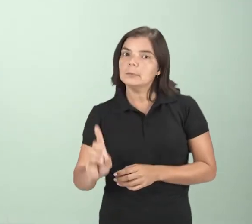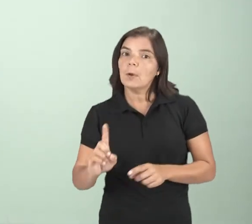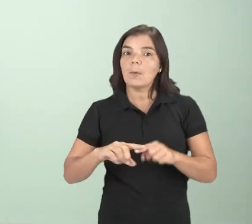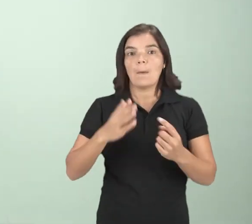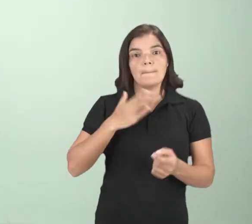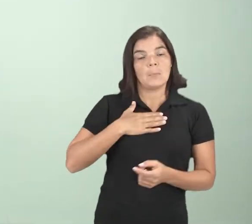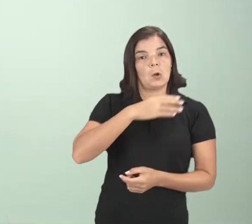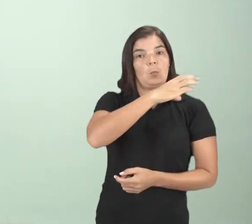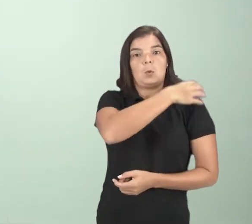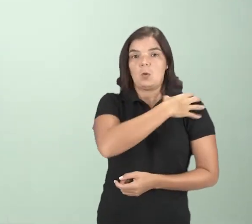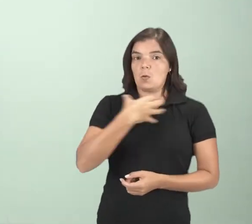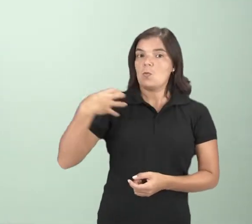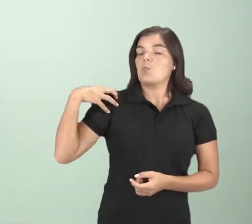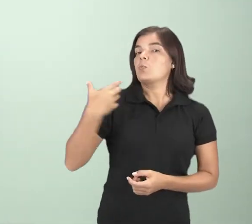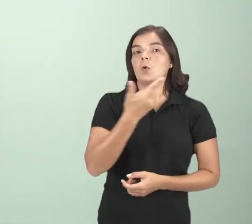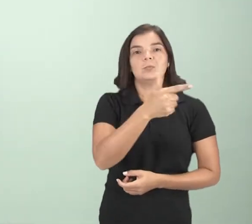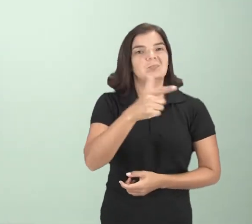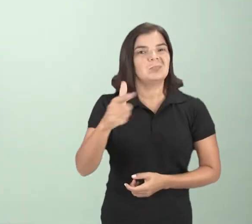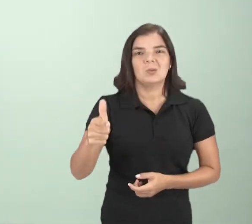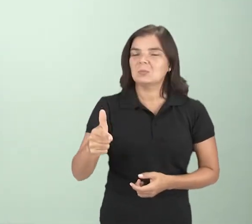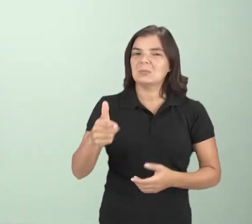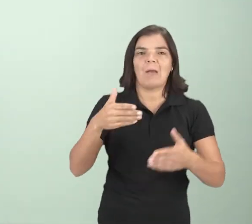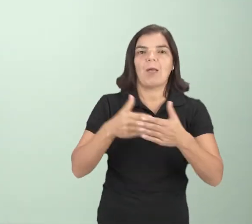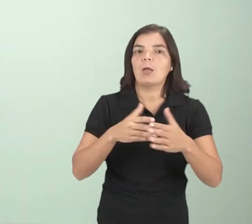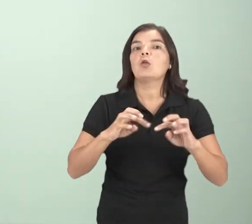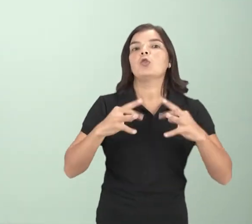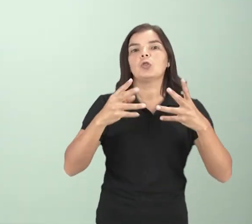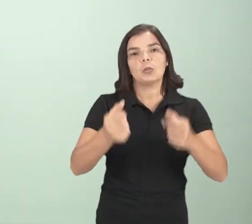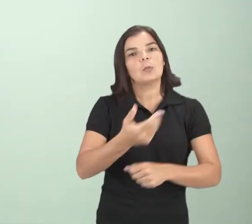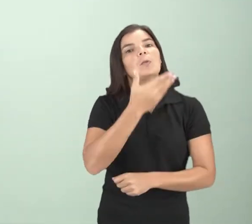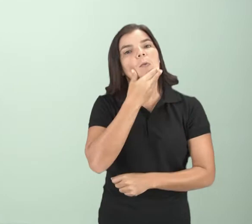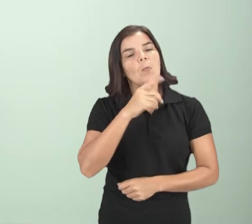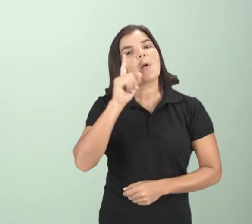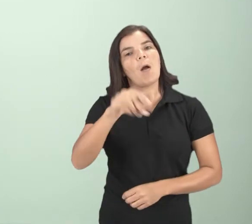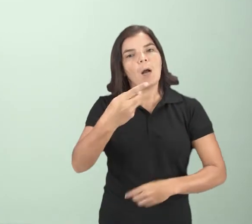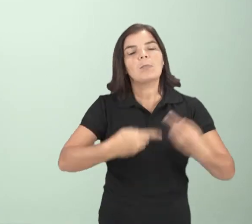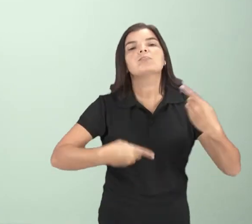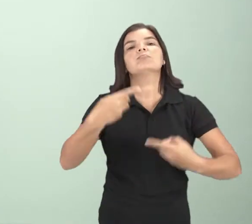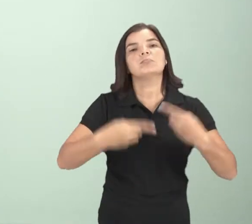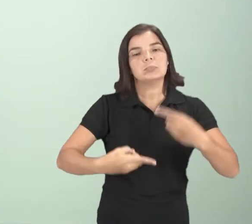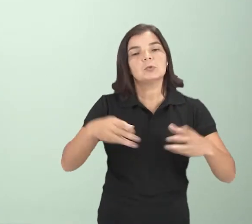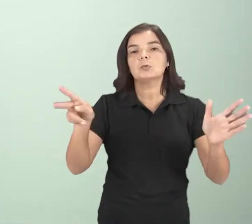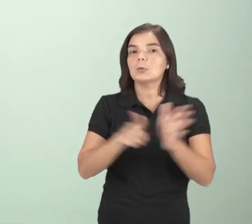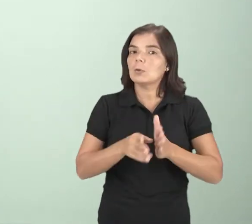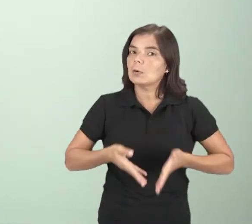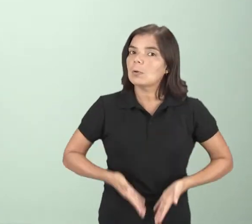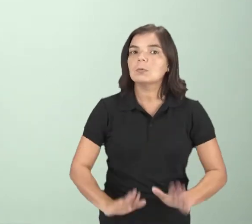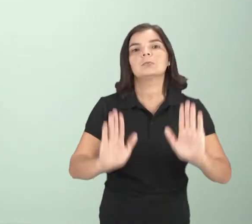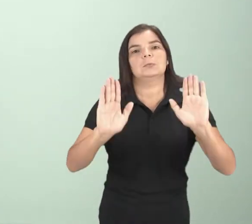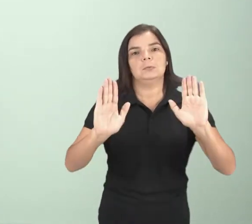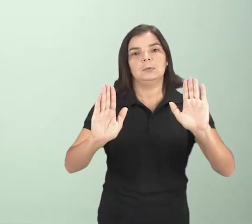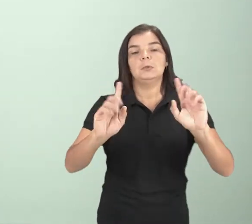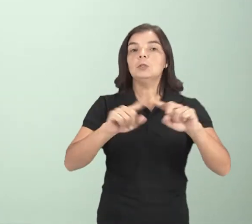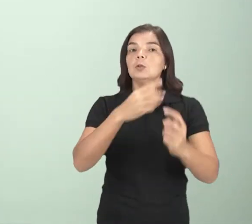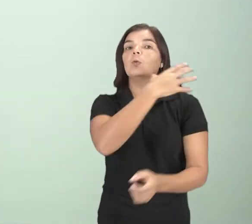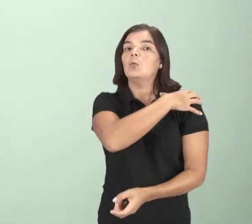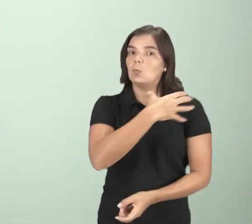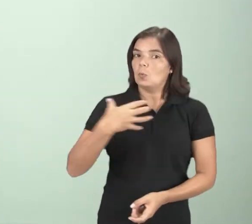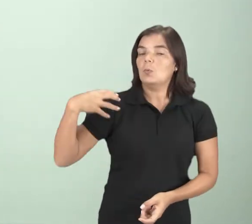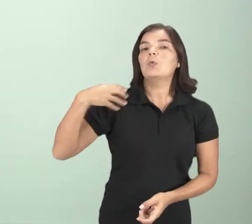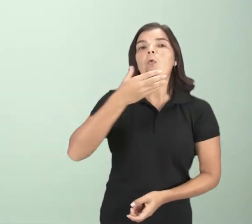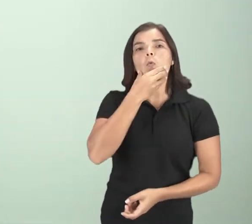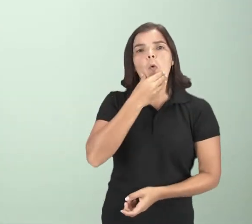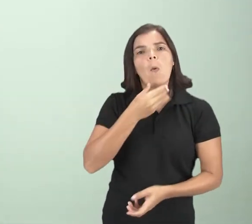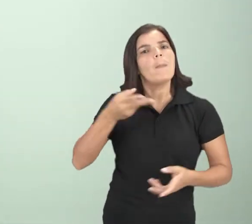mim, não existe neutralidade política. Todo homem é político por natureza. Então, Aristóteles acha que o